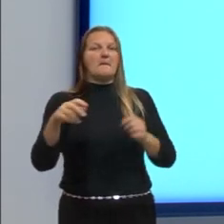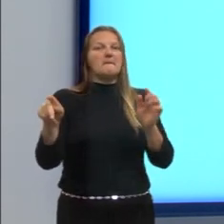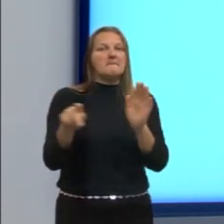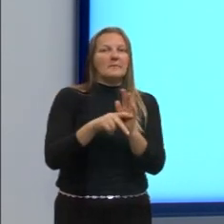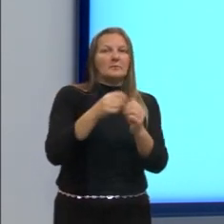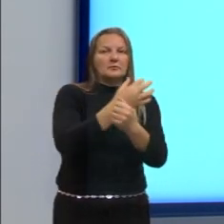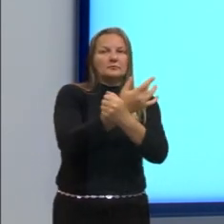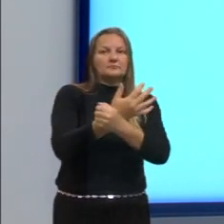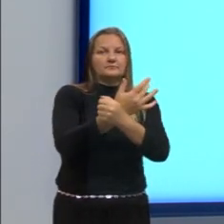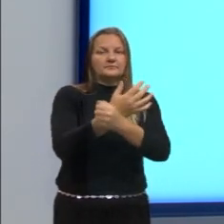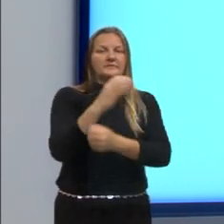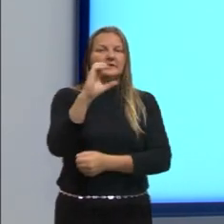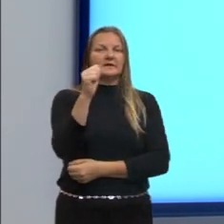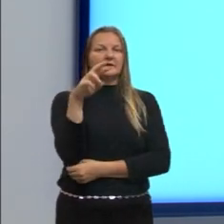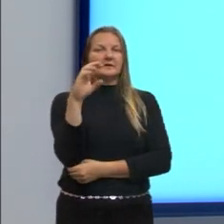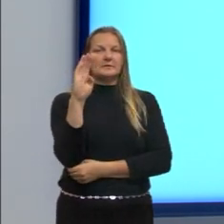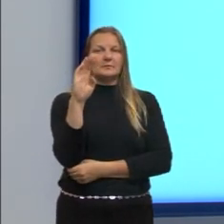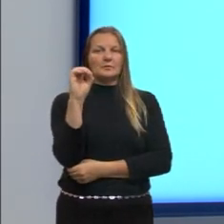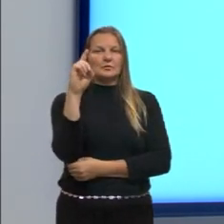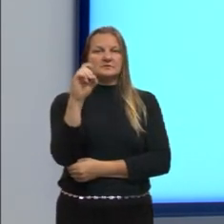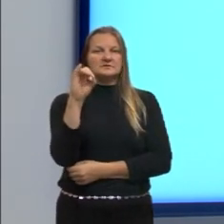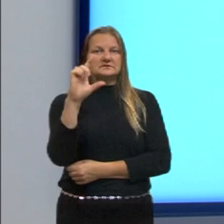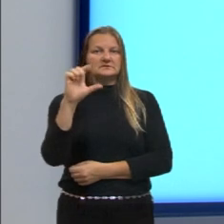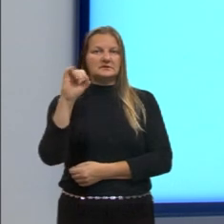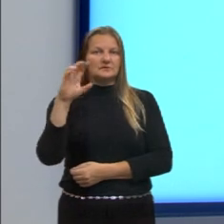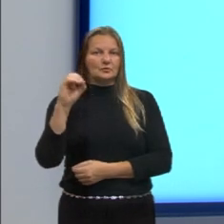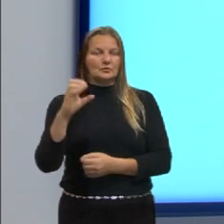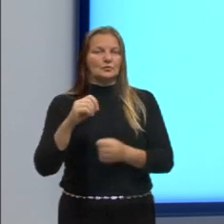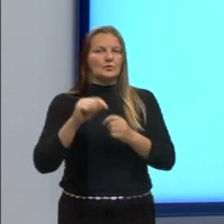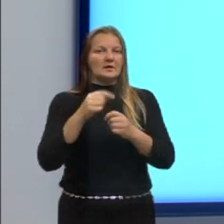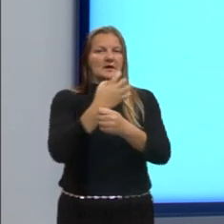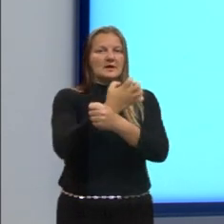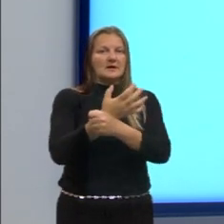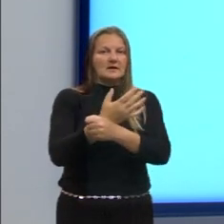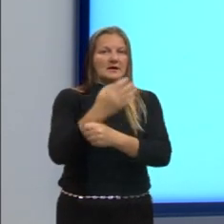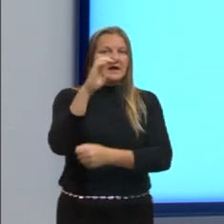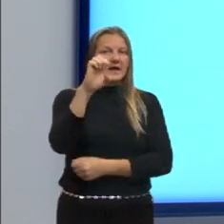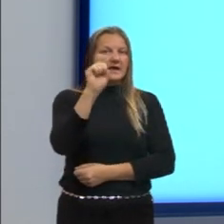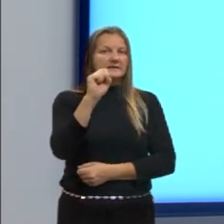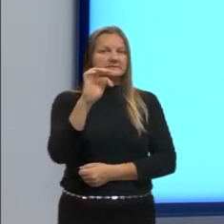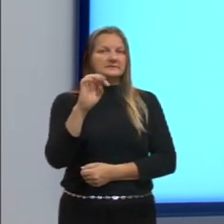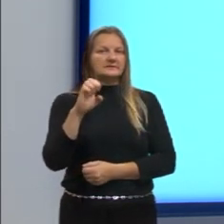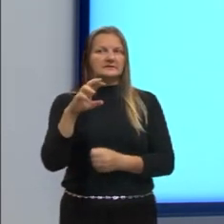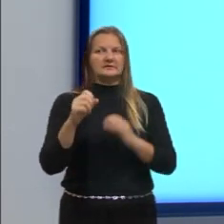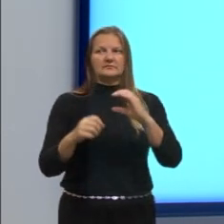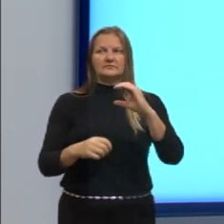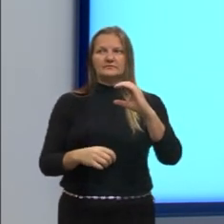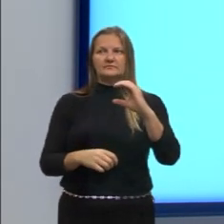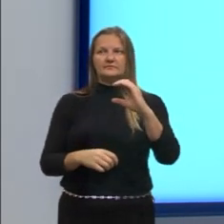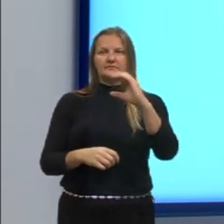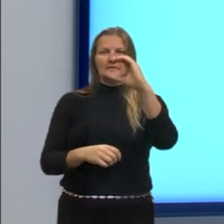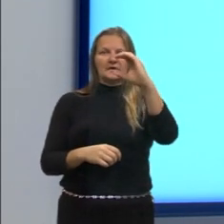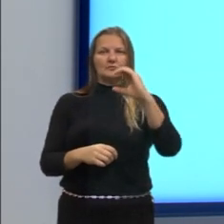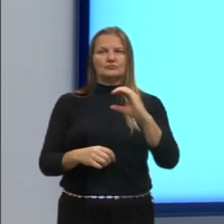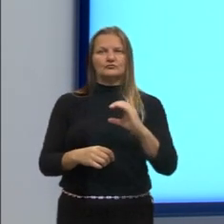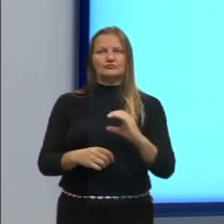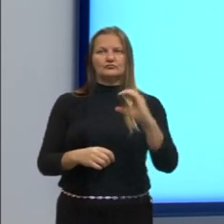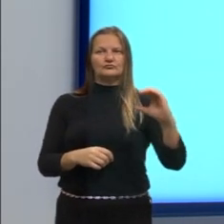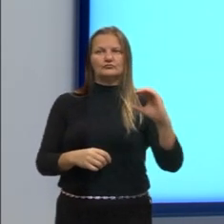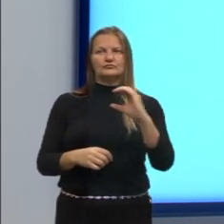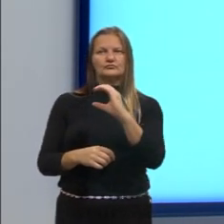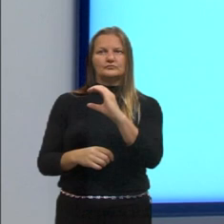carboxílicos lembrando lá o que que são os ésteres é quando eu tenho na minha cadeia carbônica